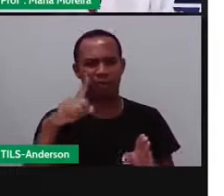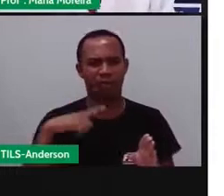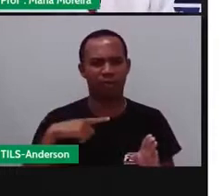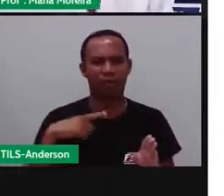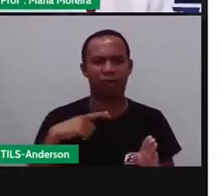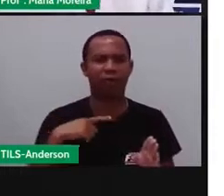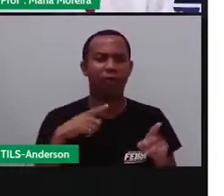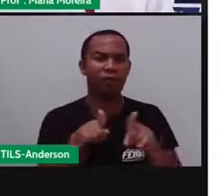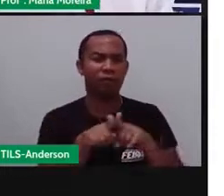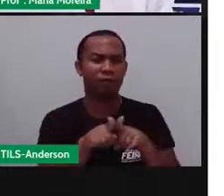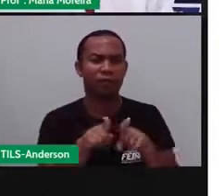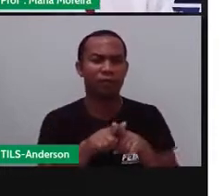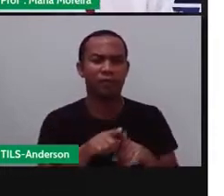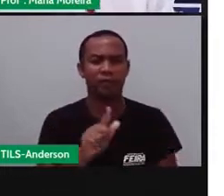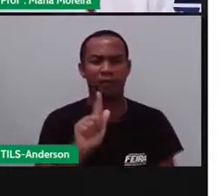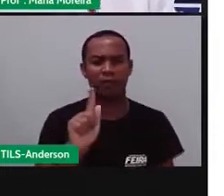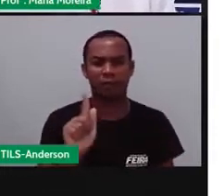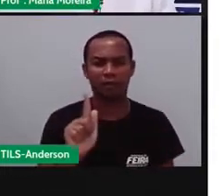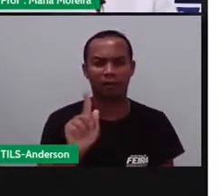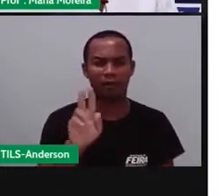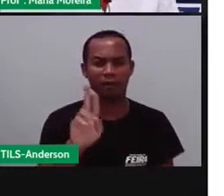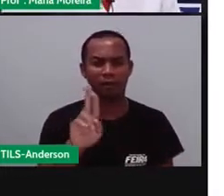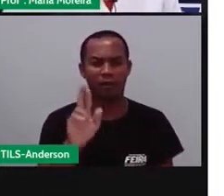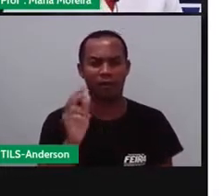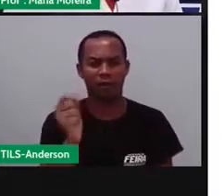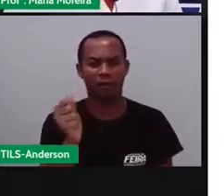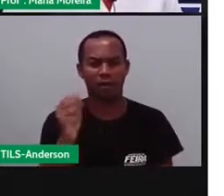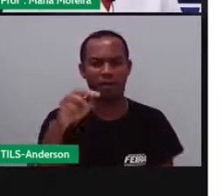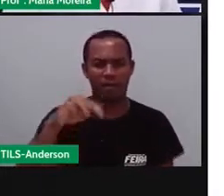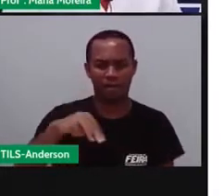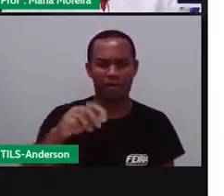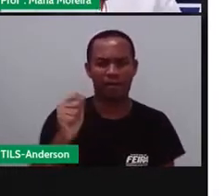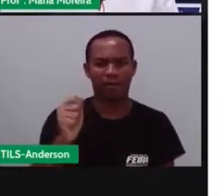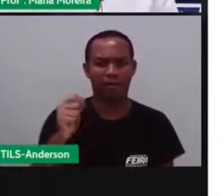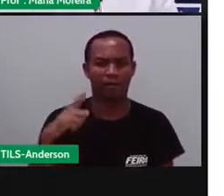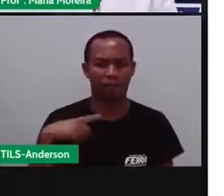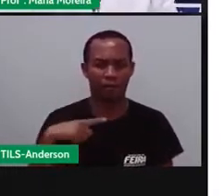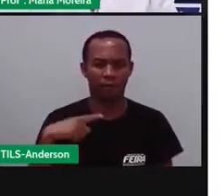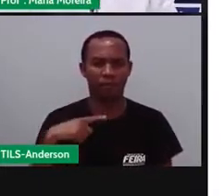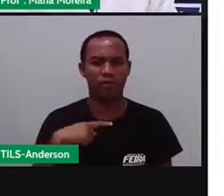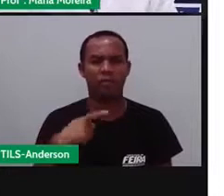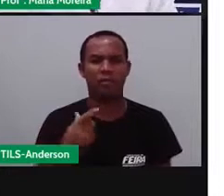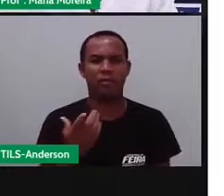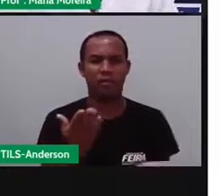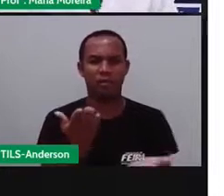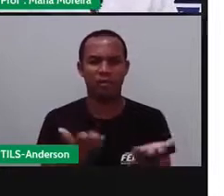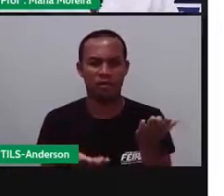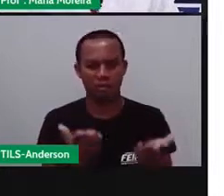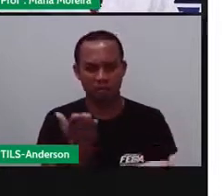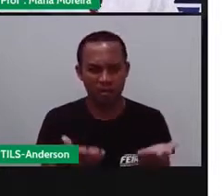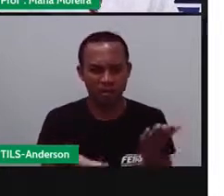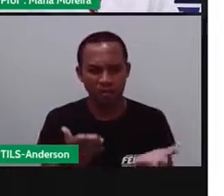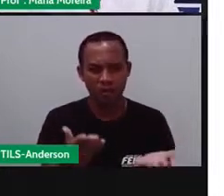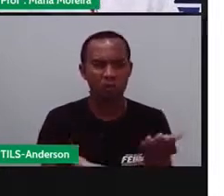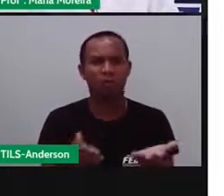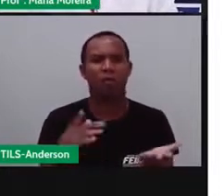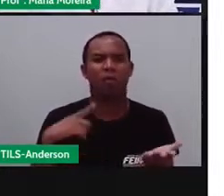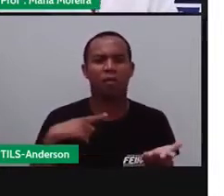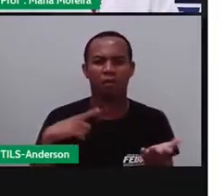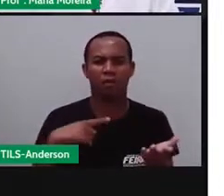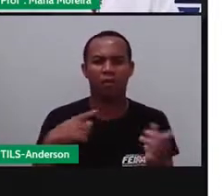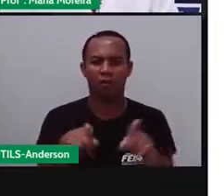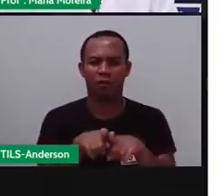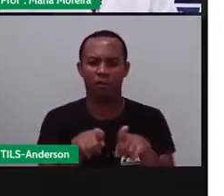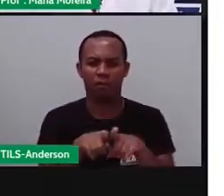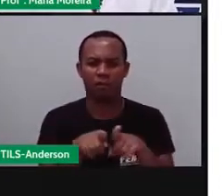quê? 1.000 mililitros. Qual seria a metade de 1.000? 500, então meio litro tem 500